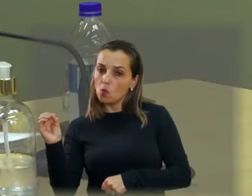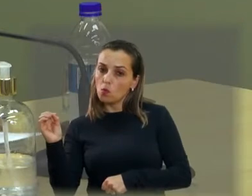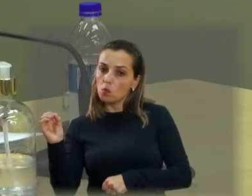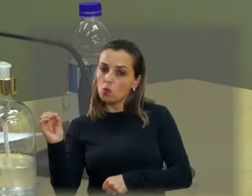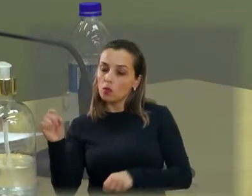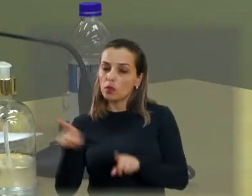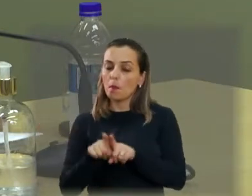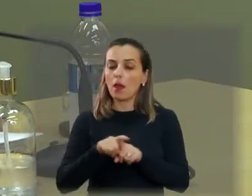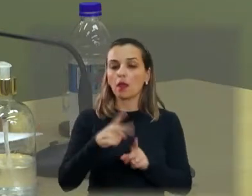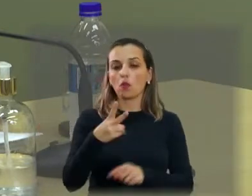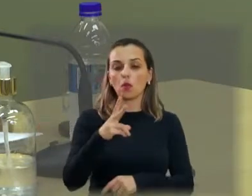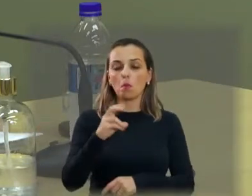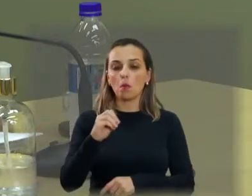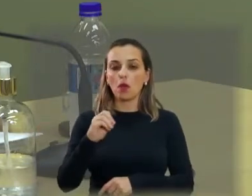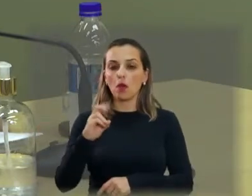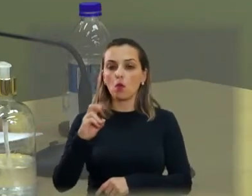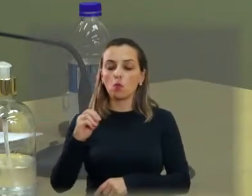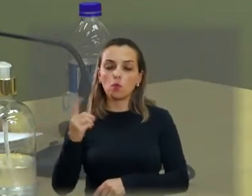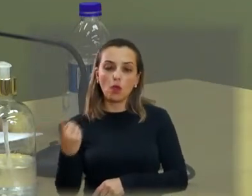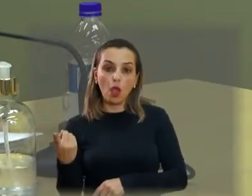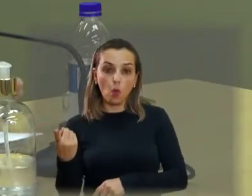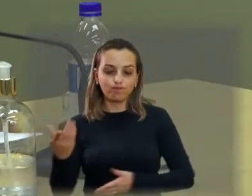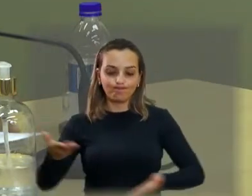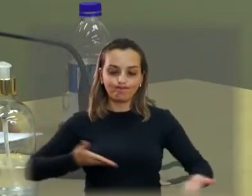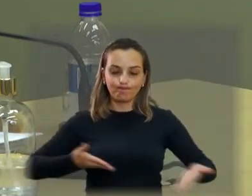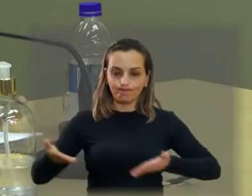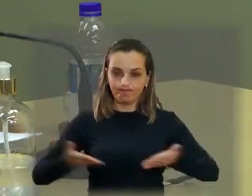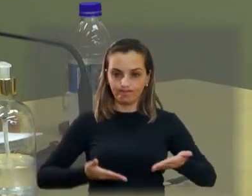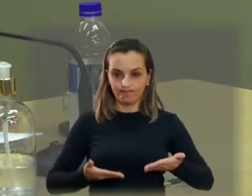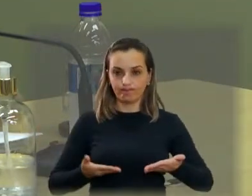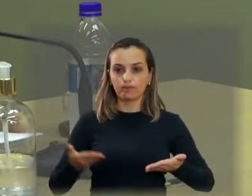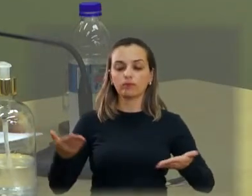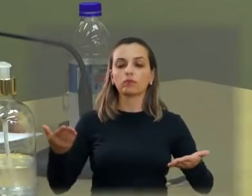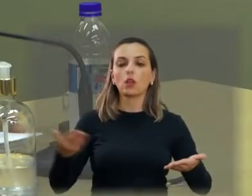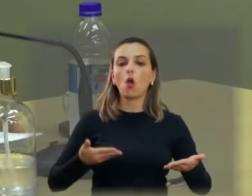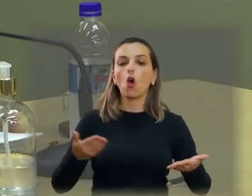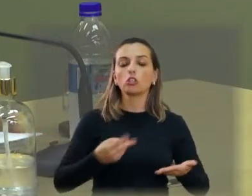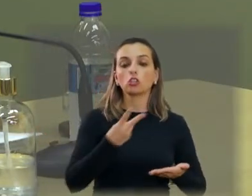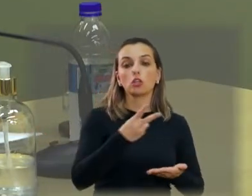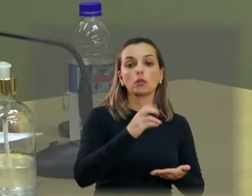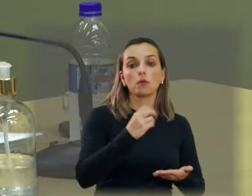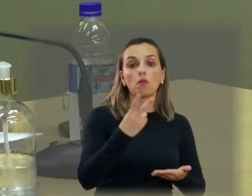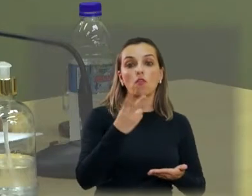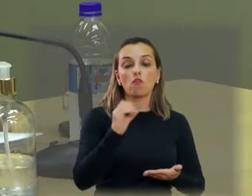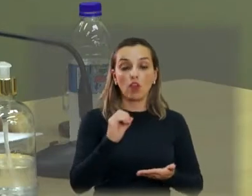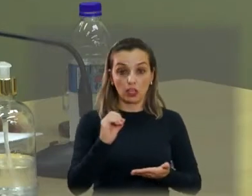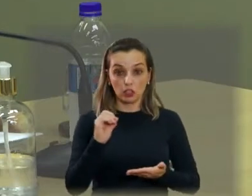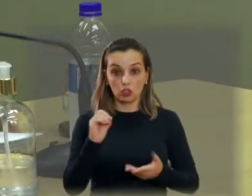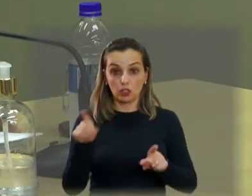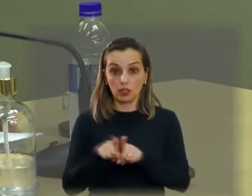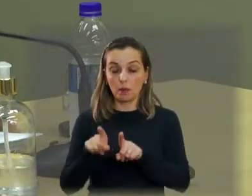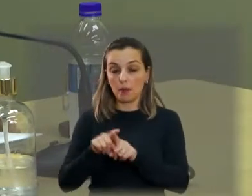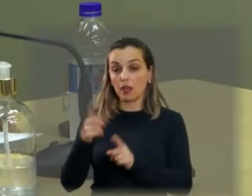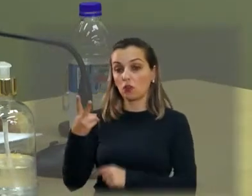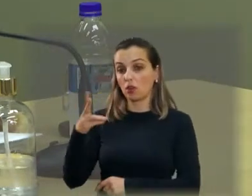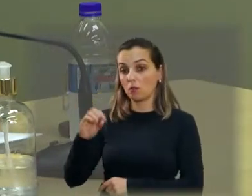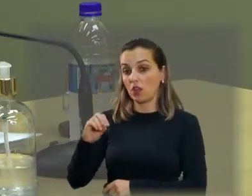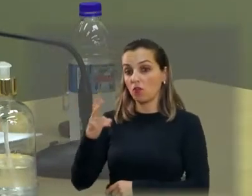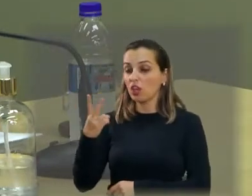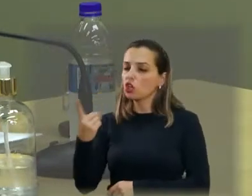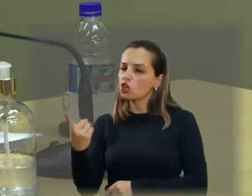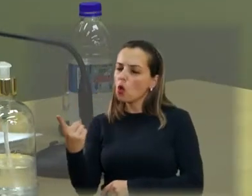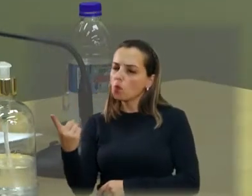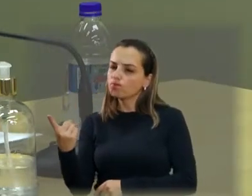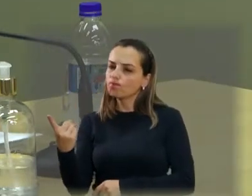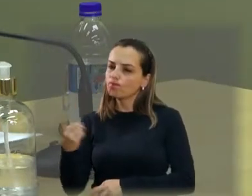Como a Fabiana reforçou na fala dela, nós vivemos um 2020 e 2021 está sendo muito,